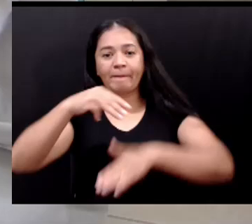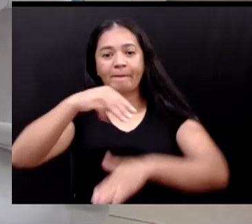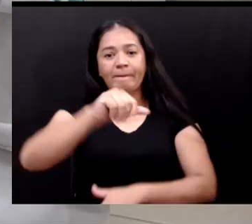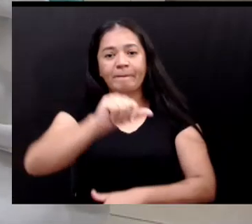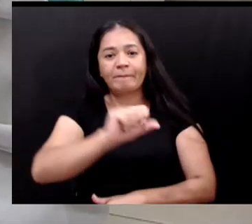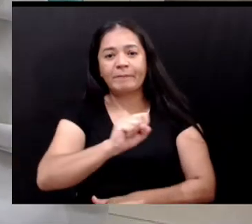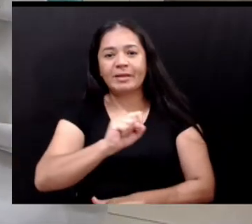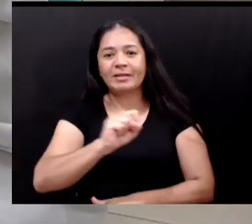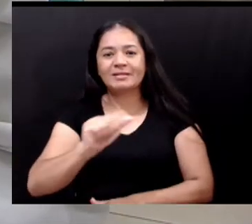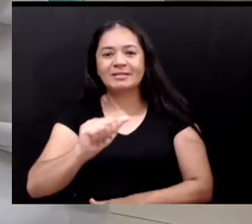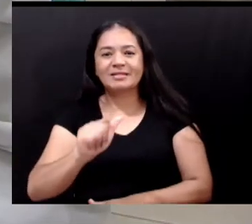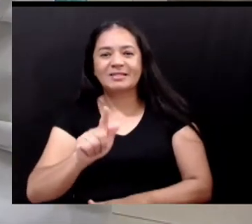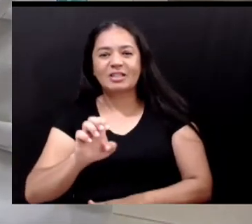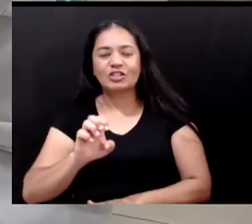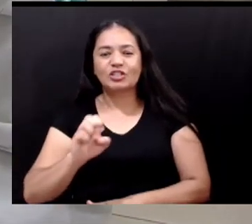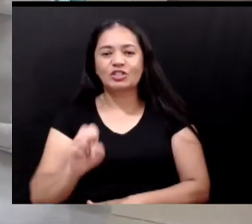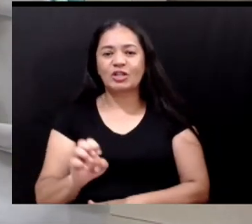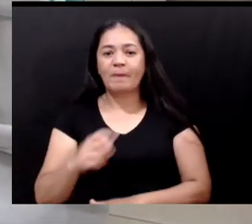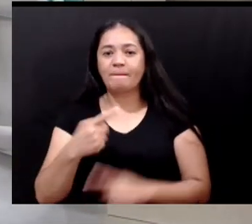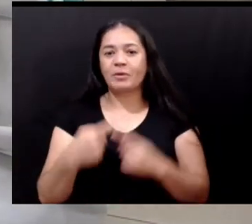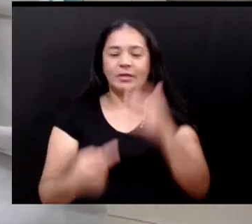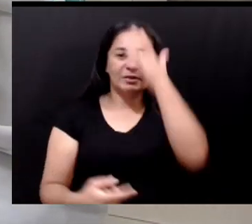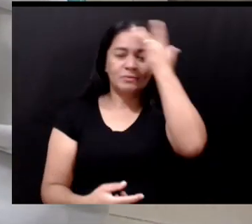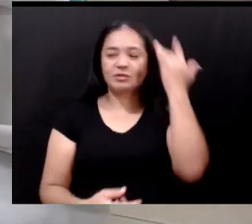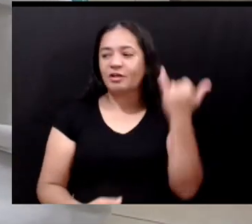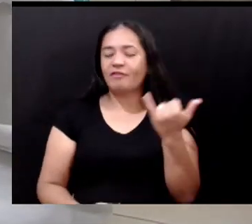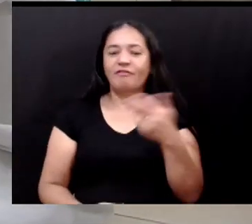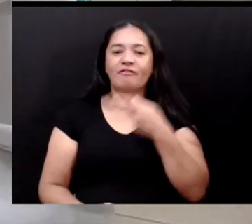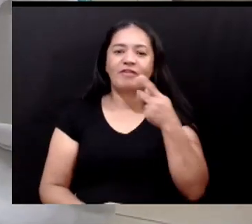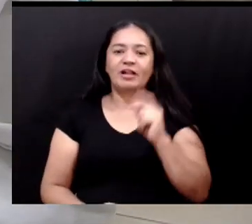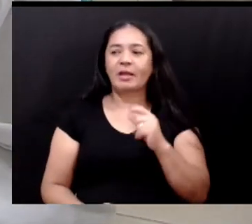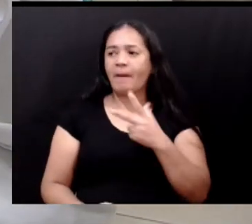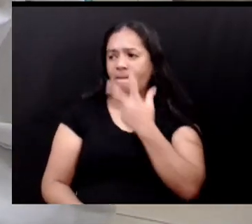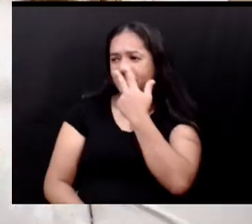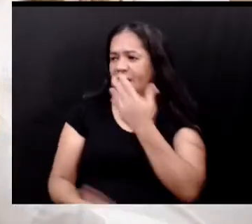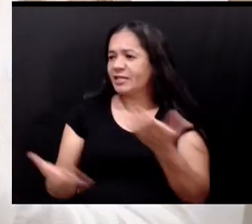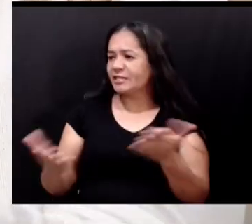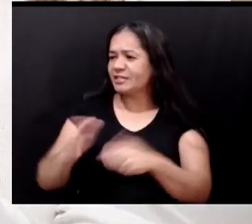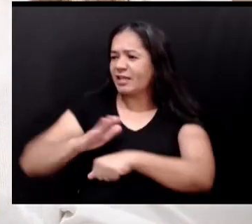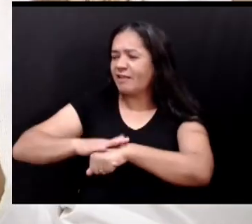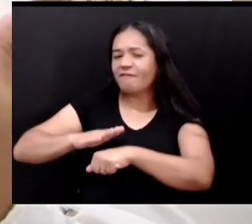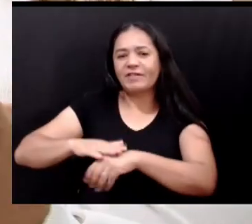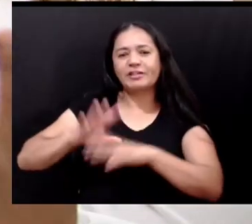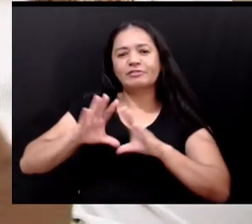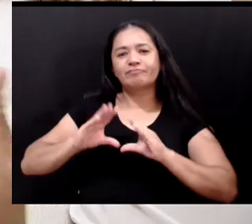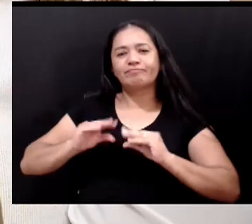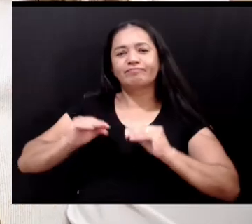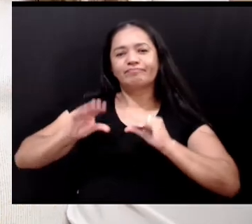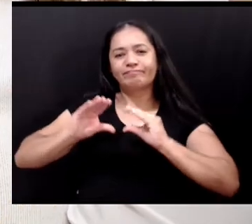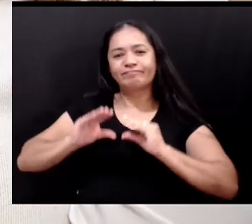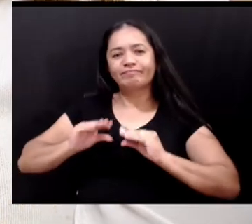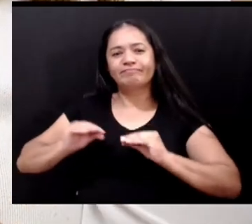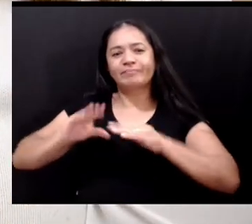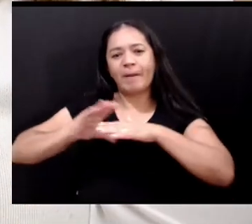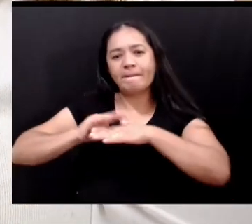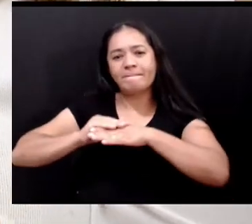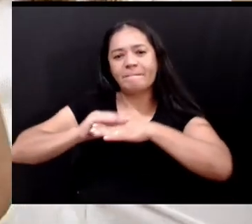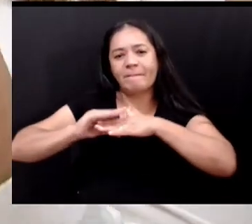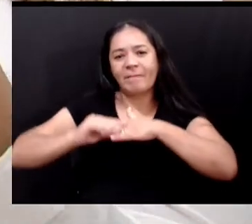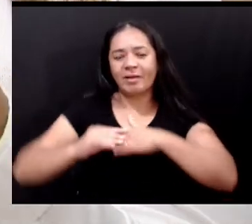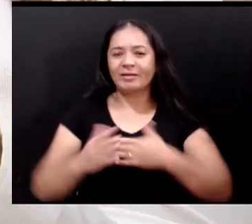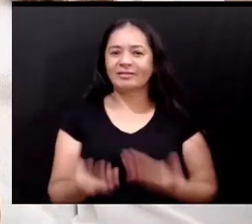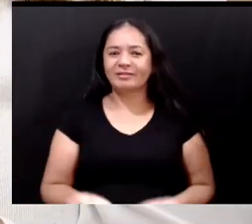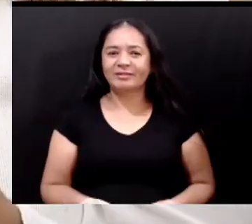com os pés mais leves. Não necessariamente uma massagem, né? O manuseio dos pés durante o procedimento